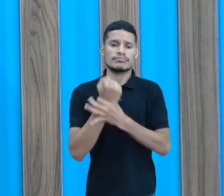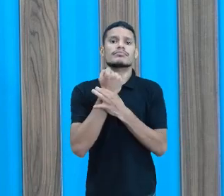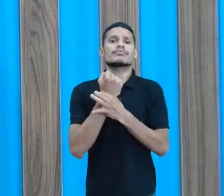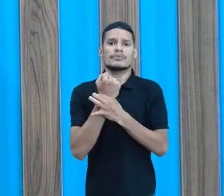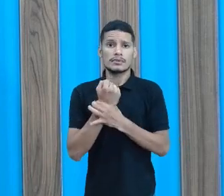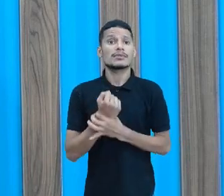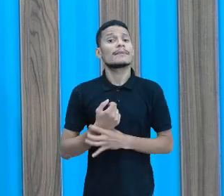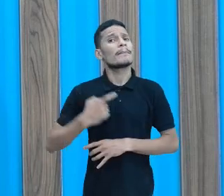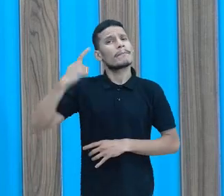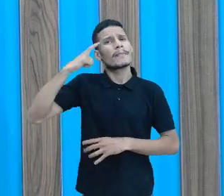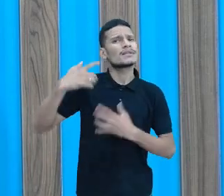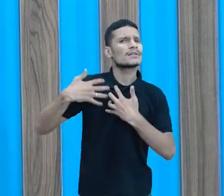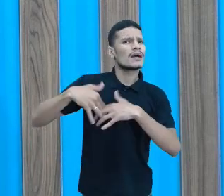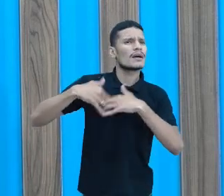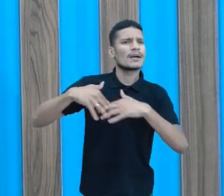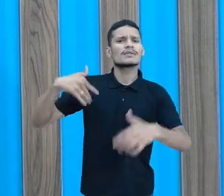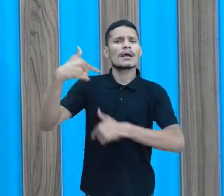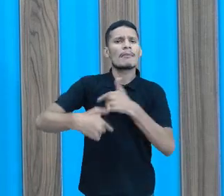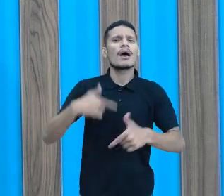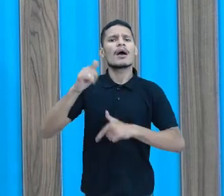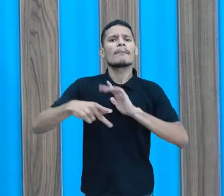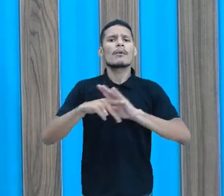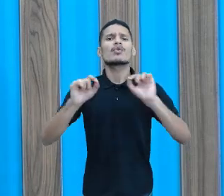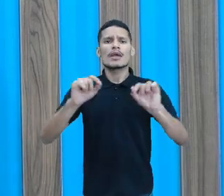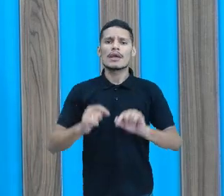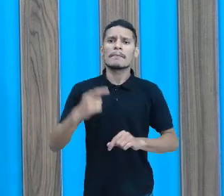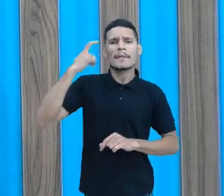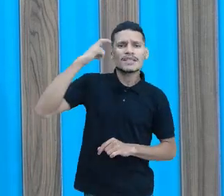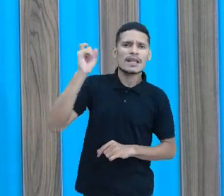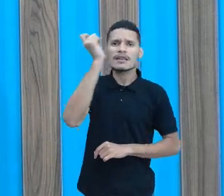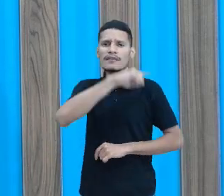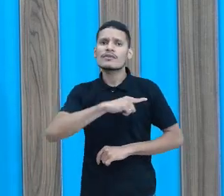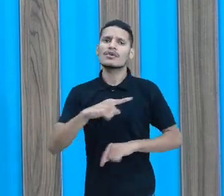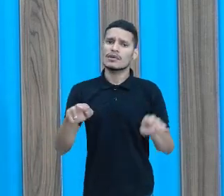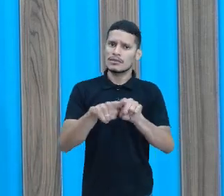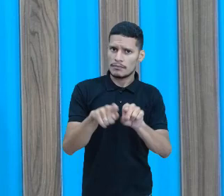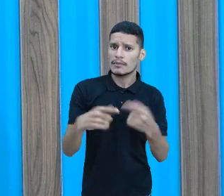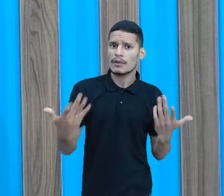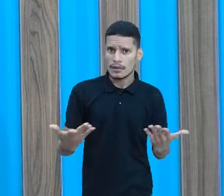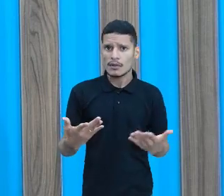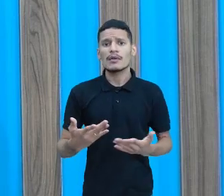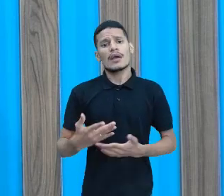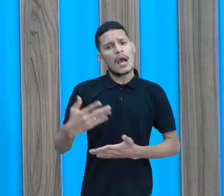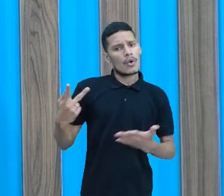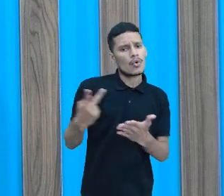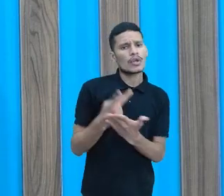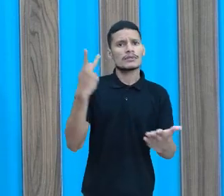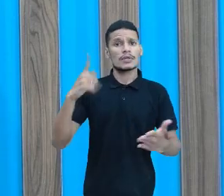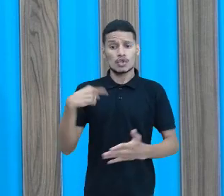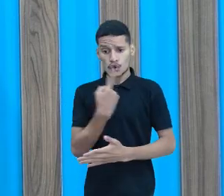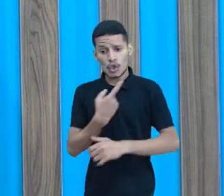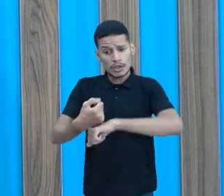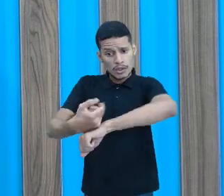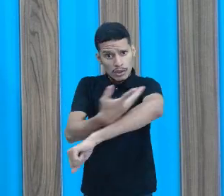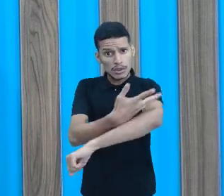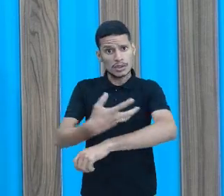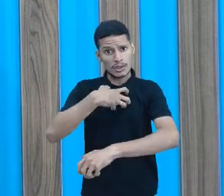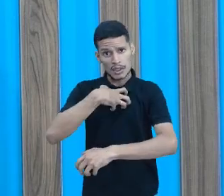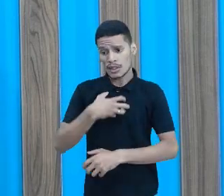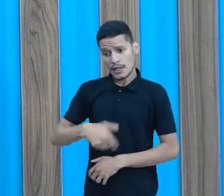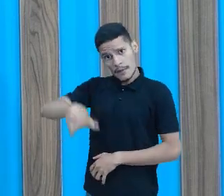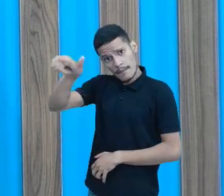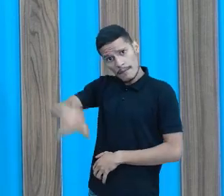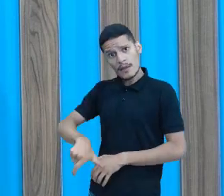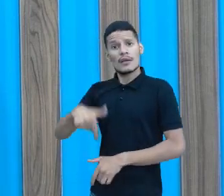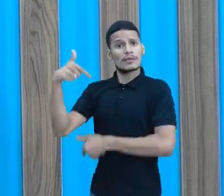Então, pensar o mundo do trabalho é pensar suas complexidades, é pensar os dramas, né? A gente se emociona junto com essas pessoas que